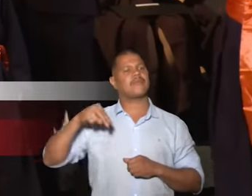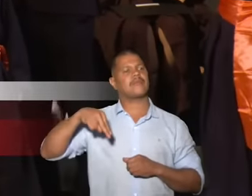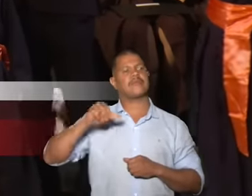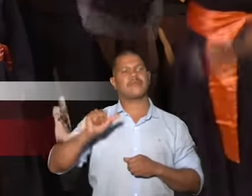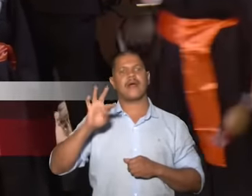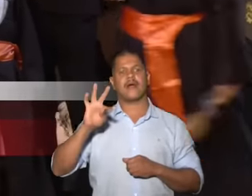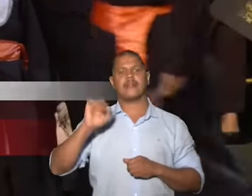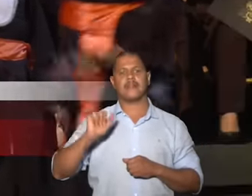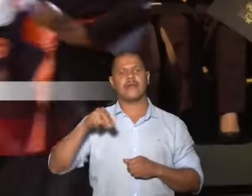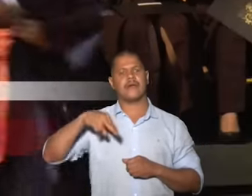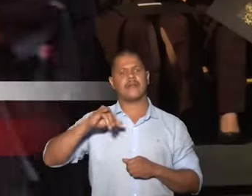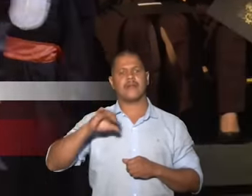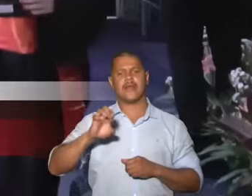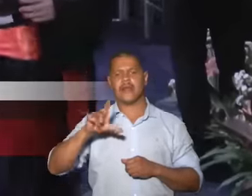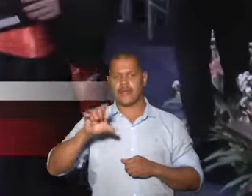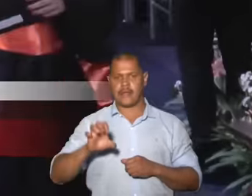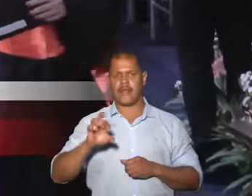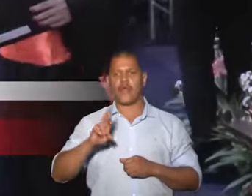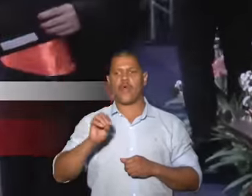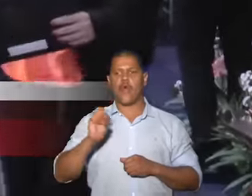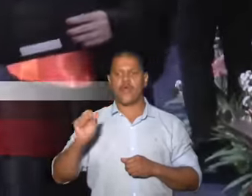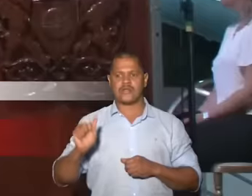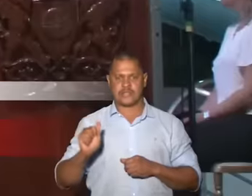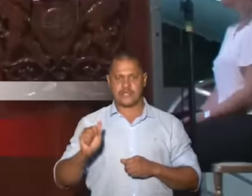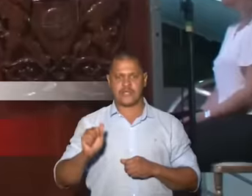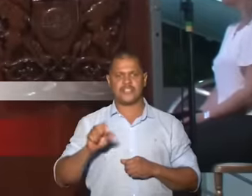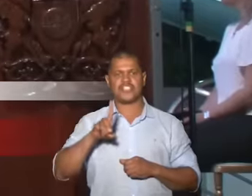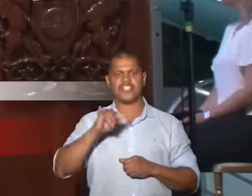Nataniele Rosa Dias.